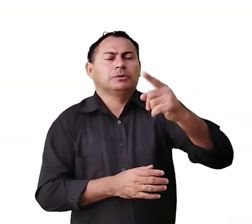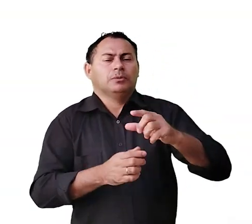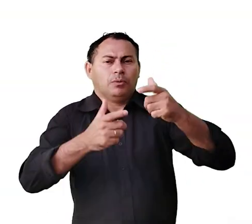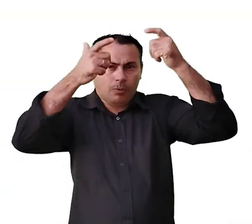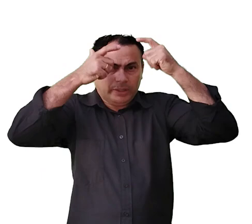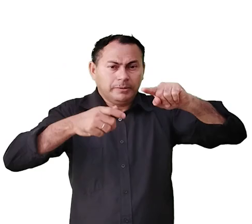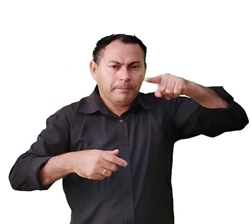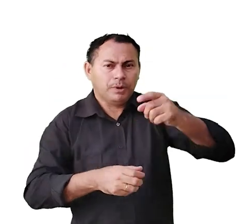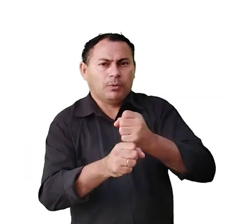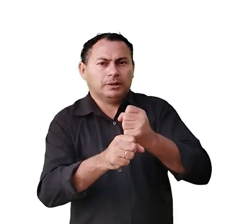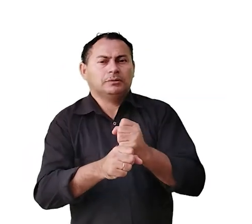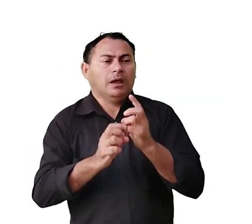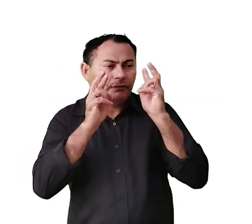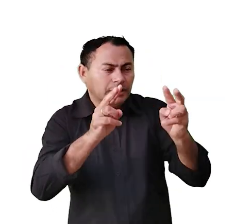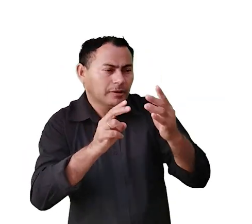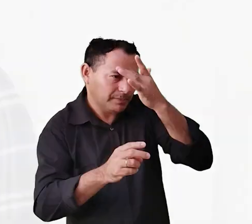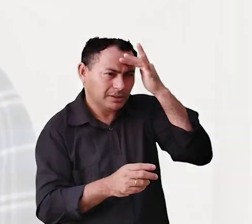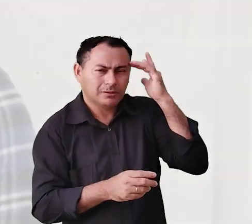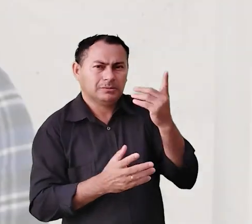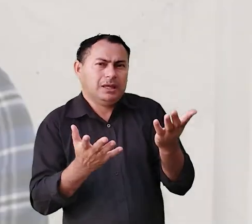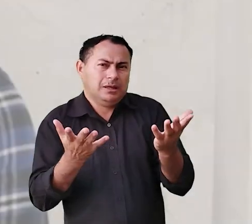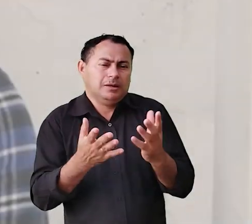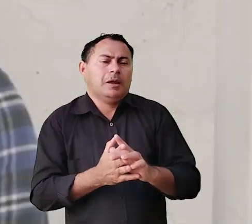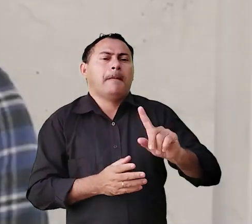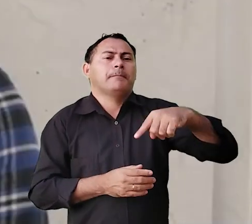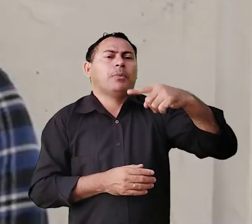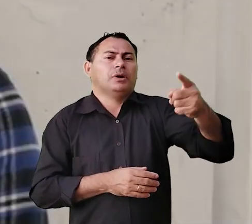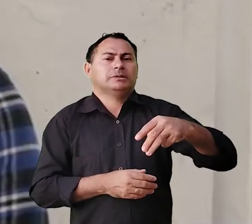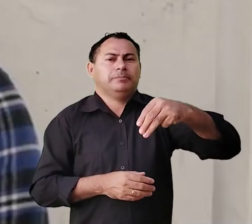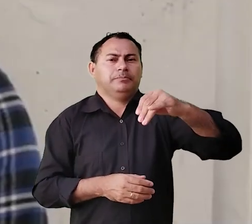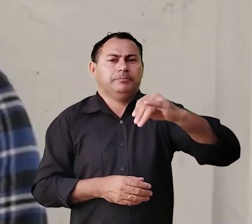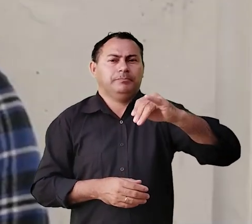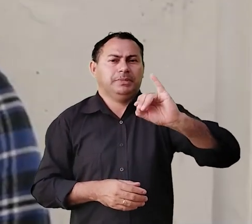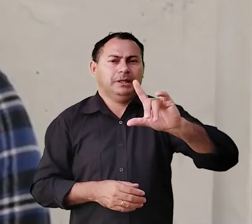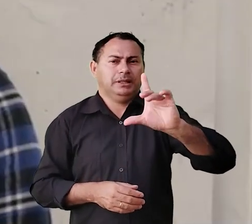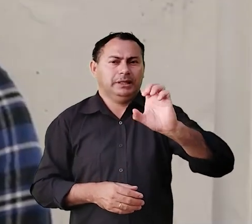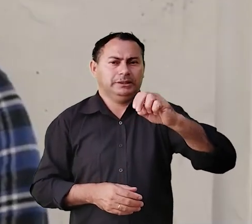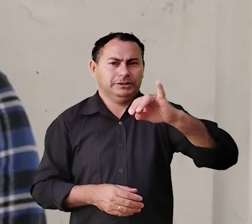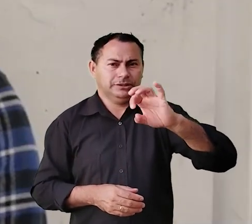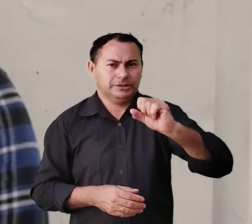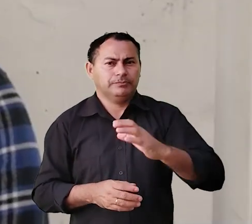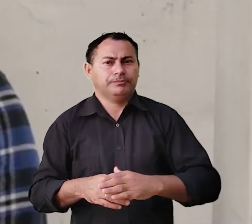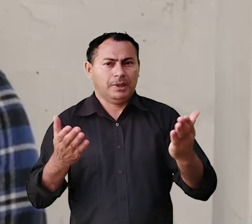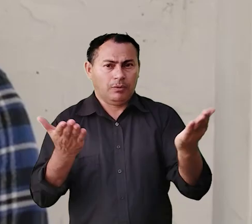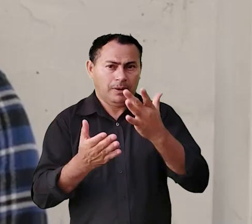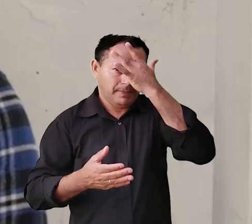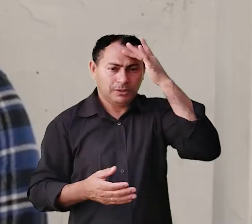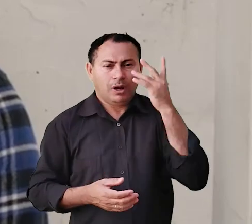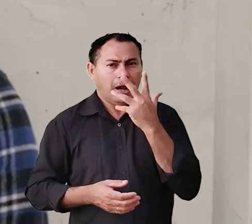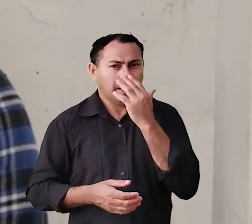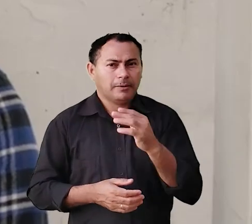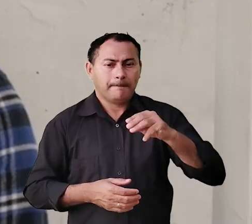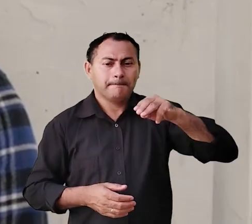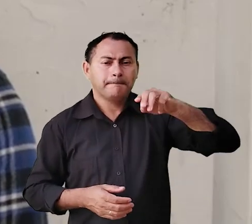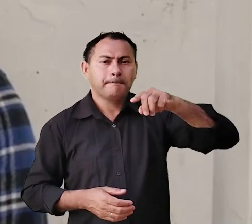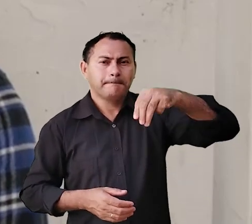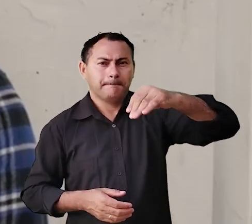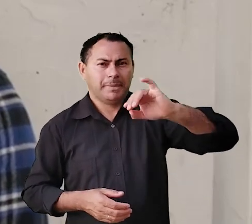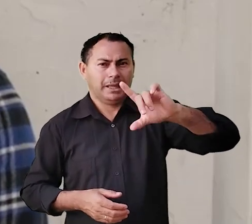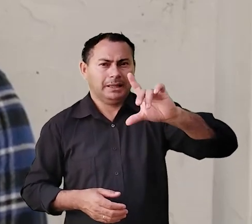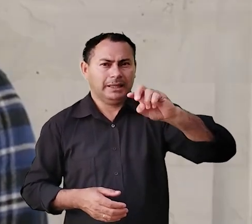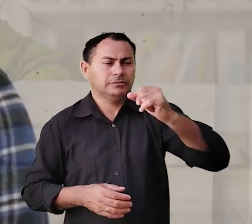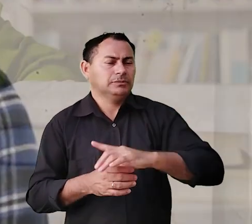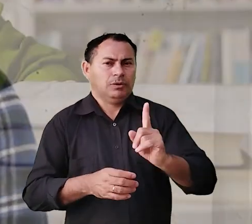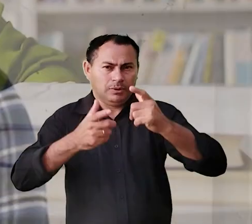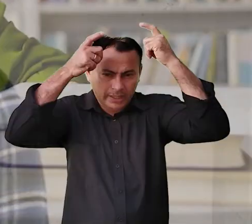virá depois do reino de 1000 anos, ela é considerada uma pós-milenista. Agora, se a pessoa acha que o milênio